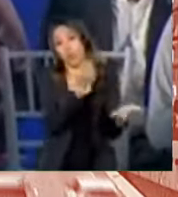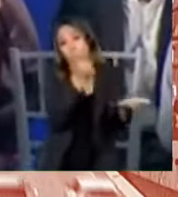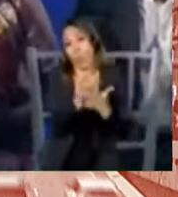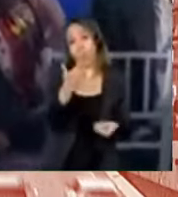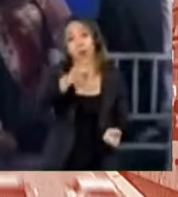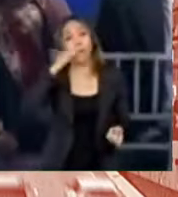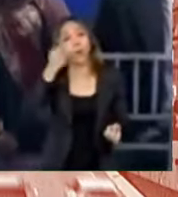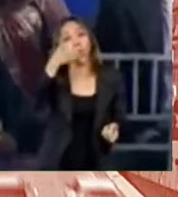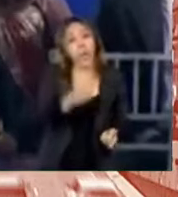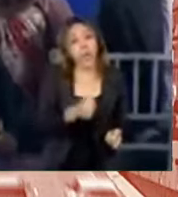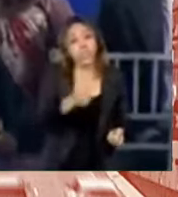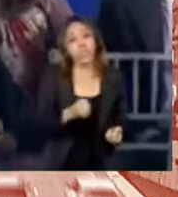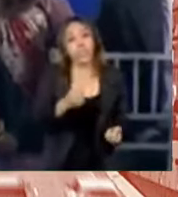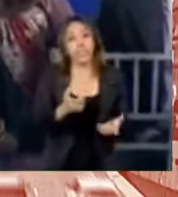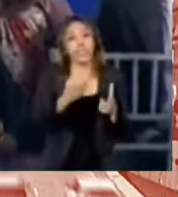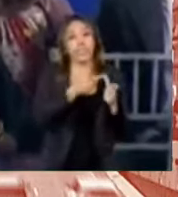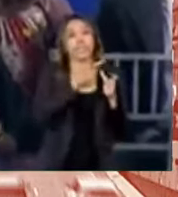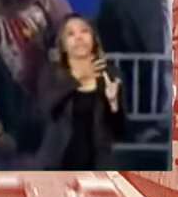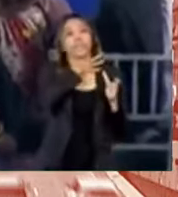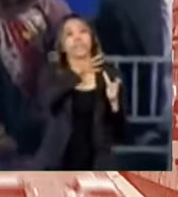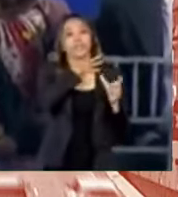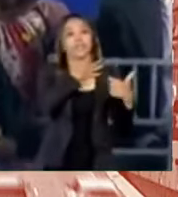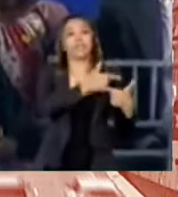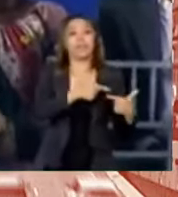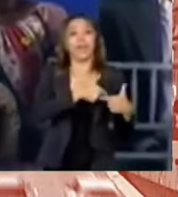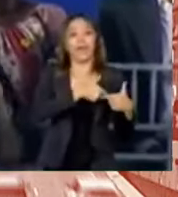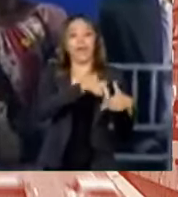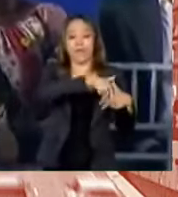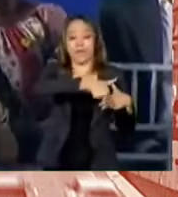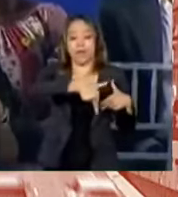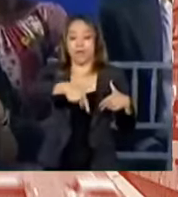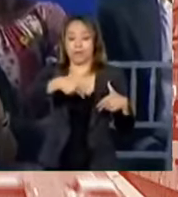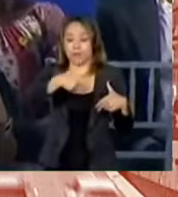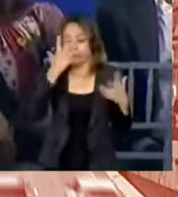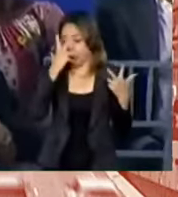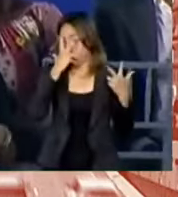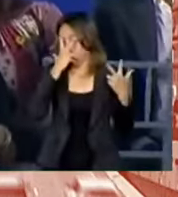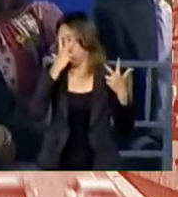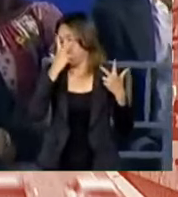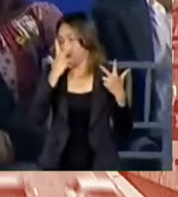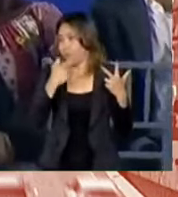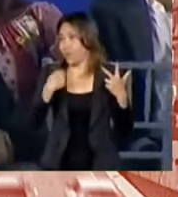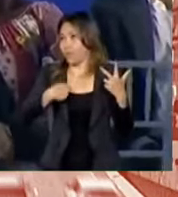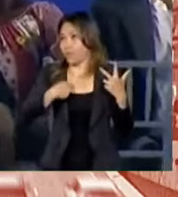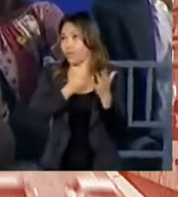estimulando ódio na política. Não, é o Lula, né, esse estadista. Vai agora, né, tem esse encontro com o Zema. Vamos